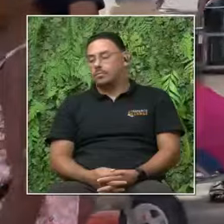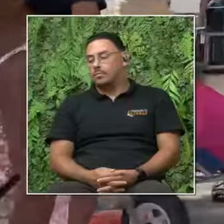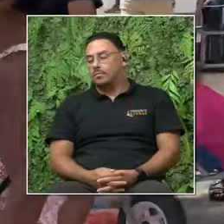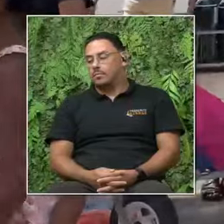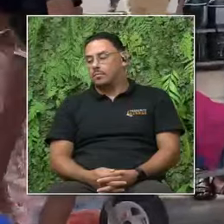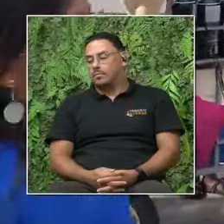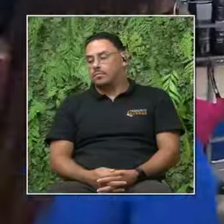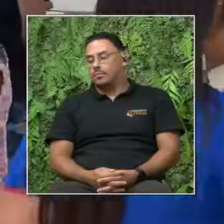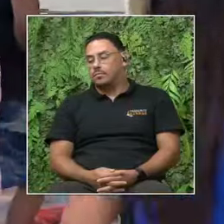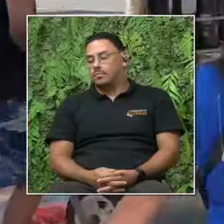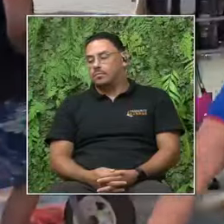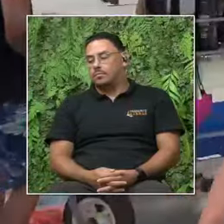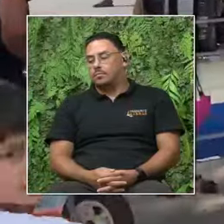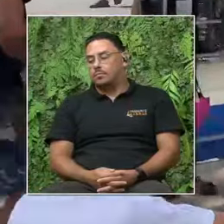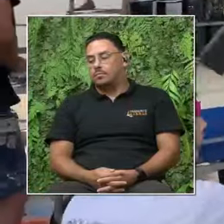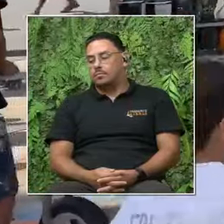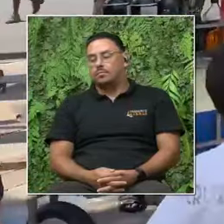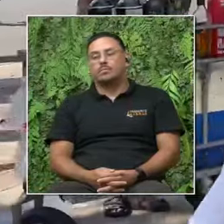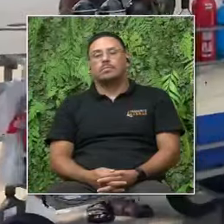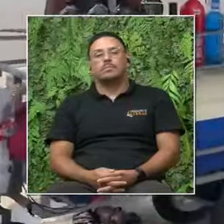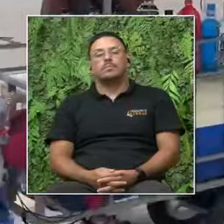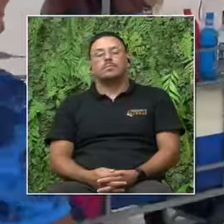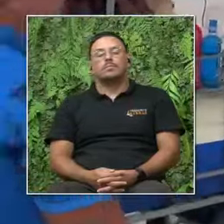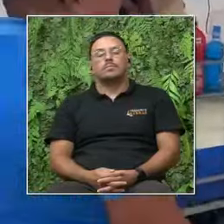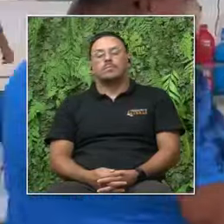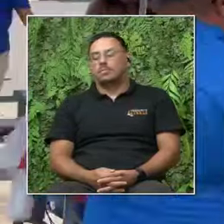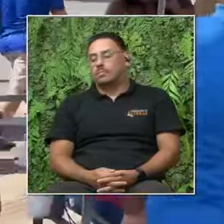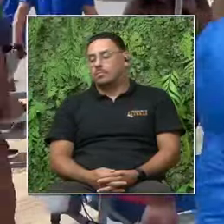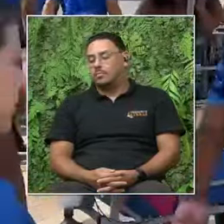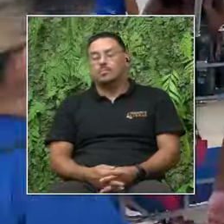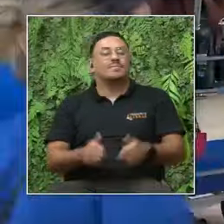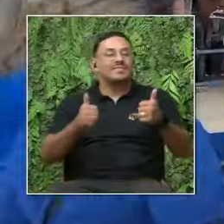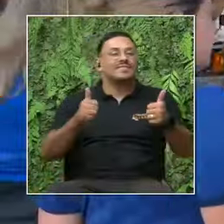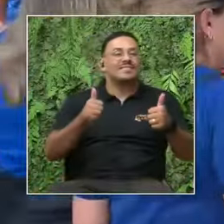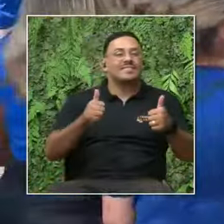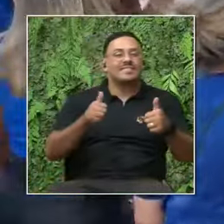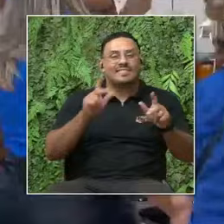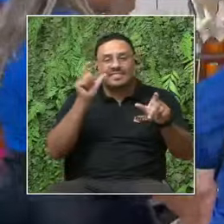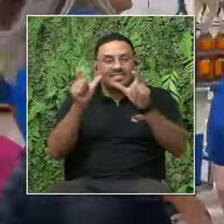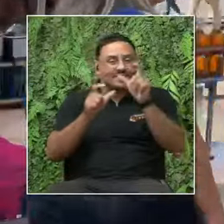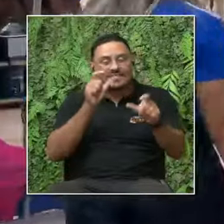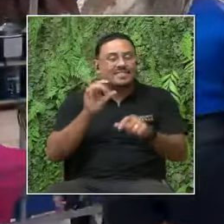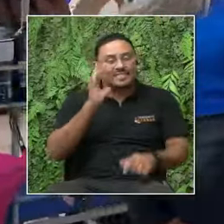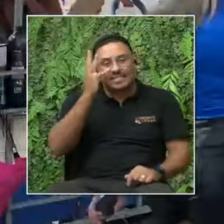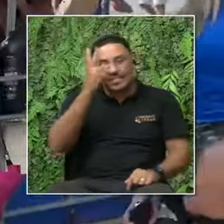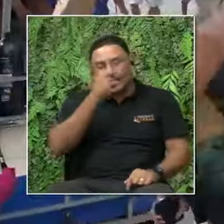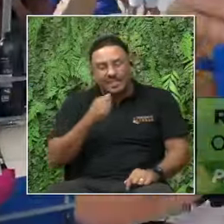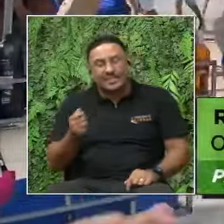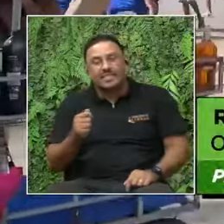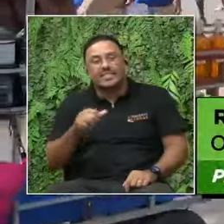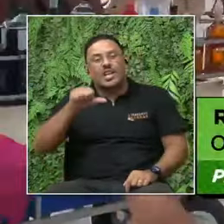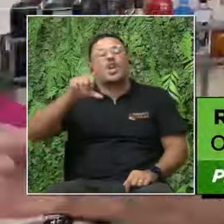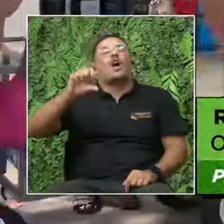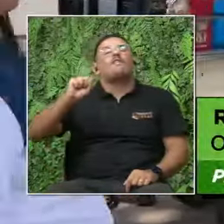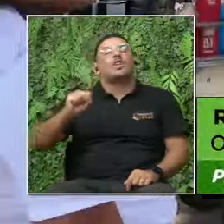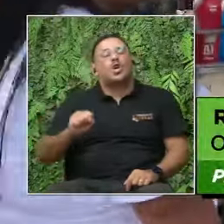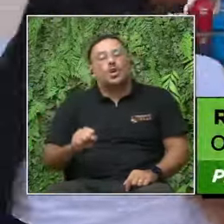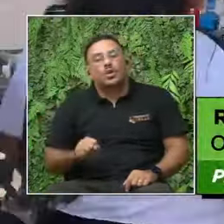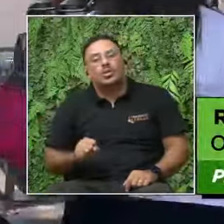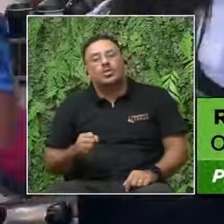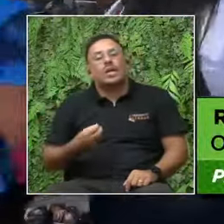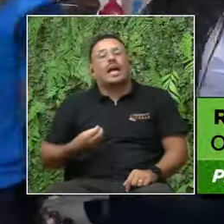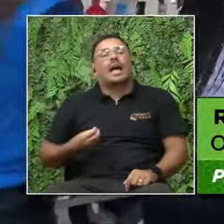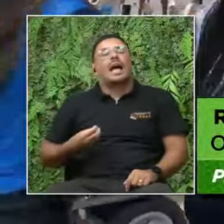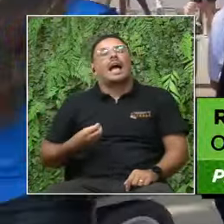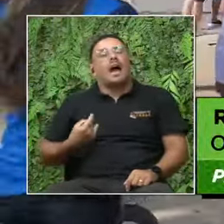Rubens Ramalho geral Rubens Ramalho salve salve meu povo bonito ao vivo da 98 e ao vivo aqui